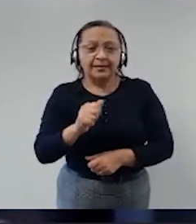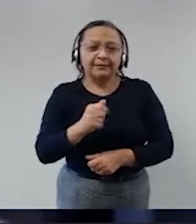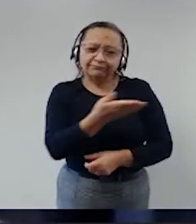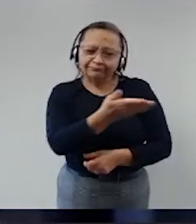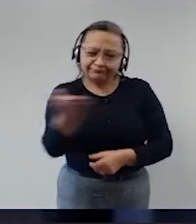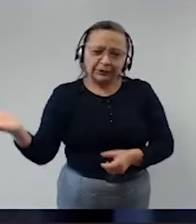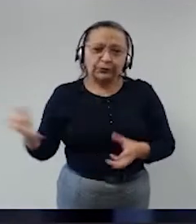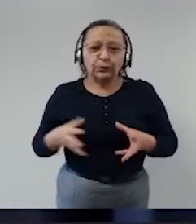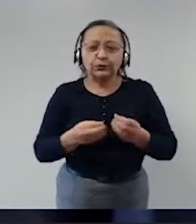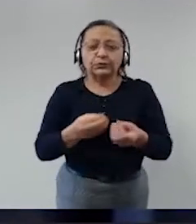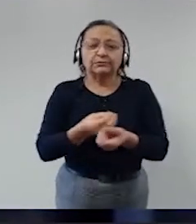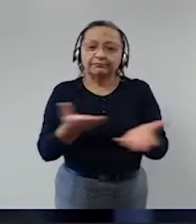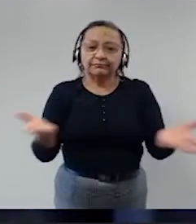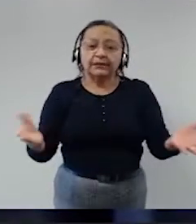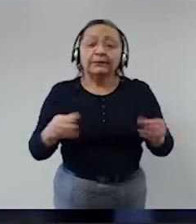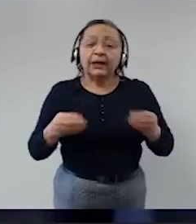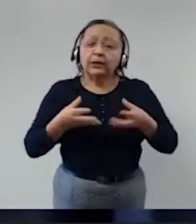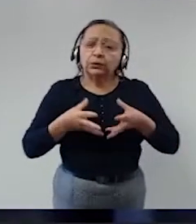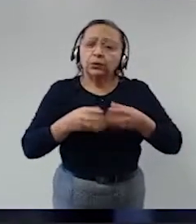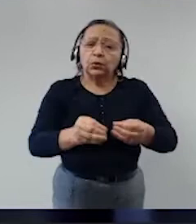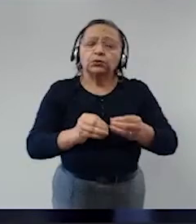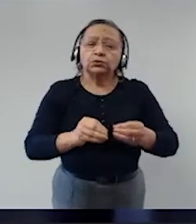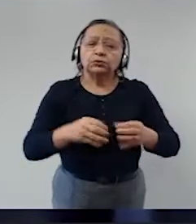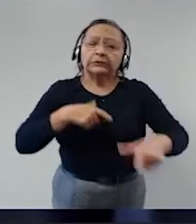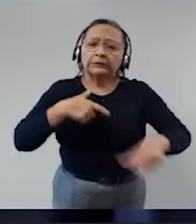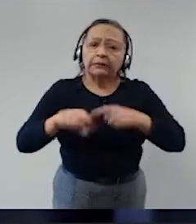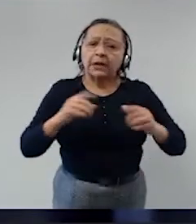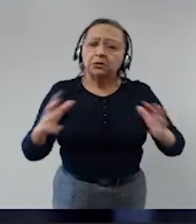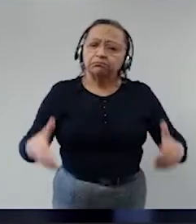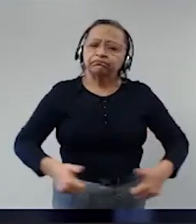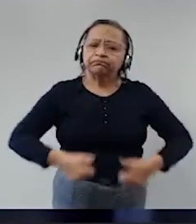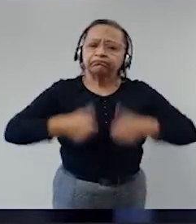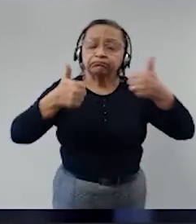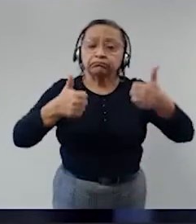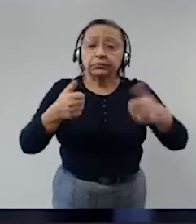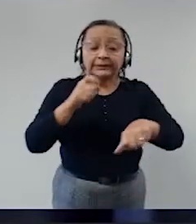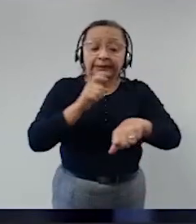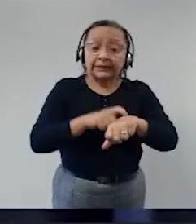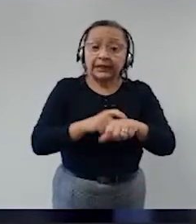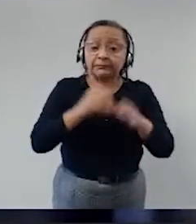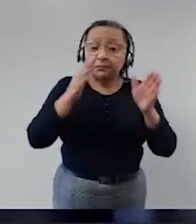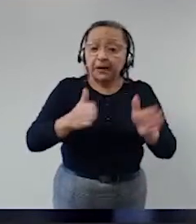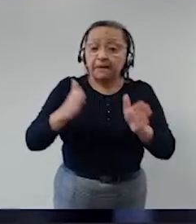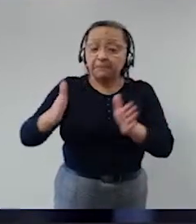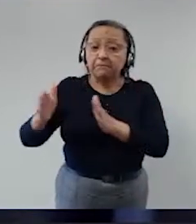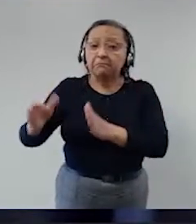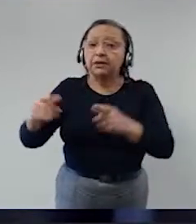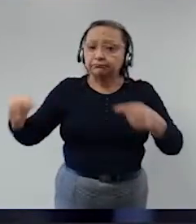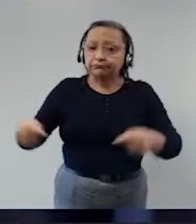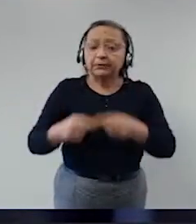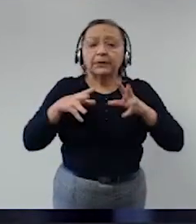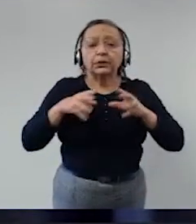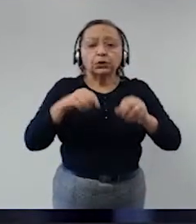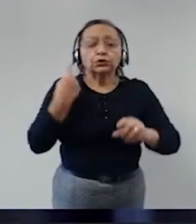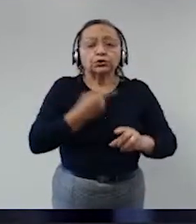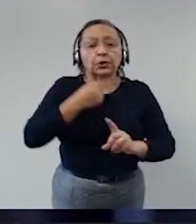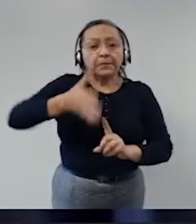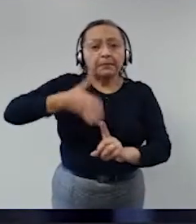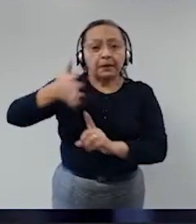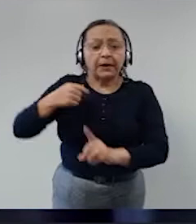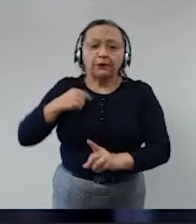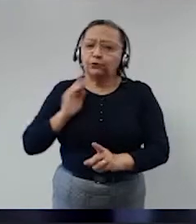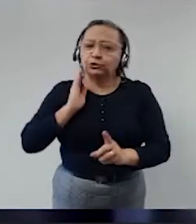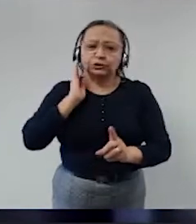todos um excelente trabalho. Dado o tempo exíguo para todos nós falarmos, eu vou direto ao